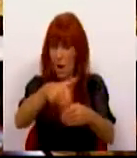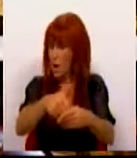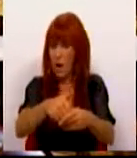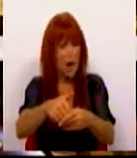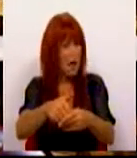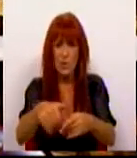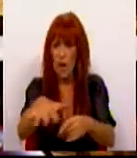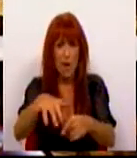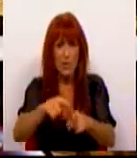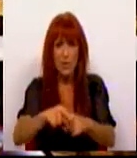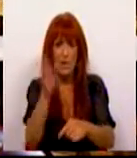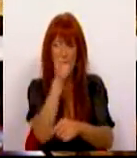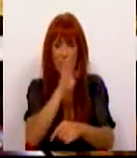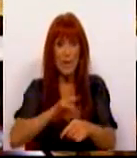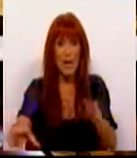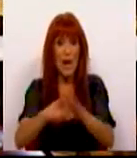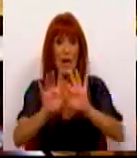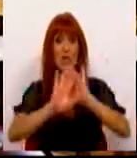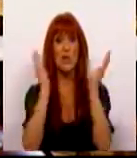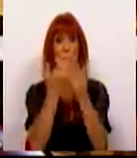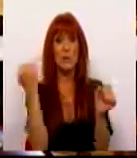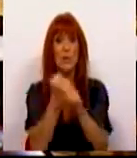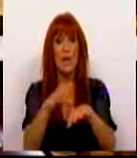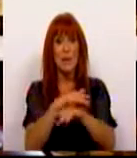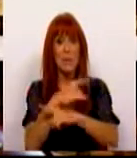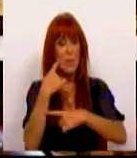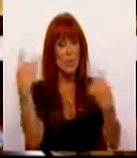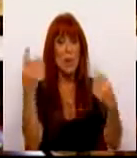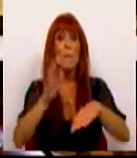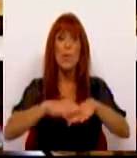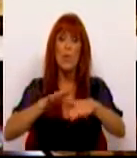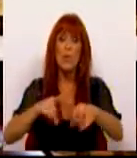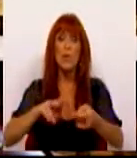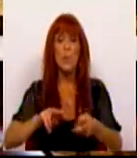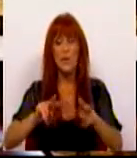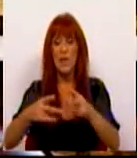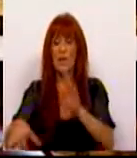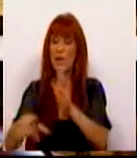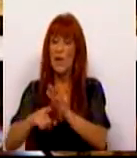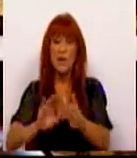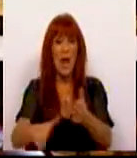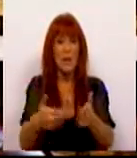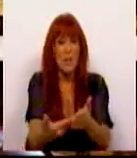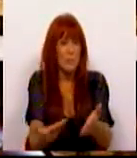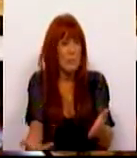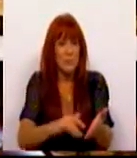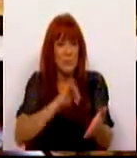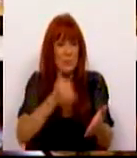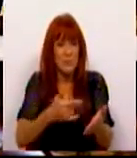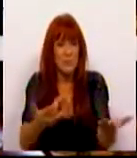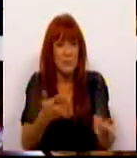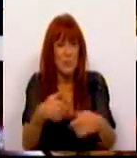abrangidos no âmbito da aplicação da Lei Geral de Trabalho e Funções Públicas e, portanto, a alteração legislativa proposta não teria